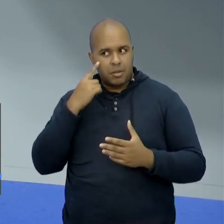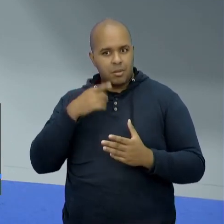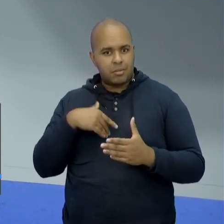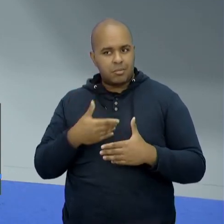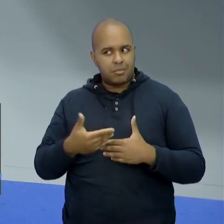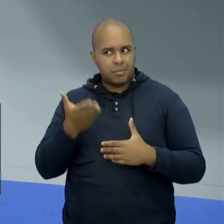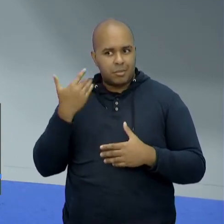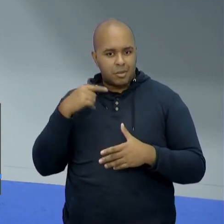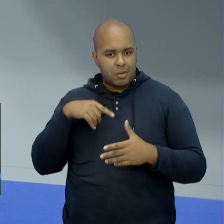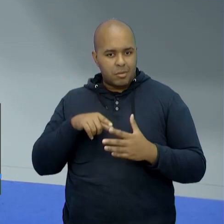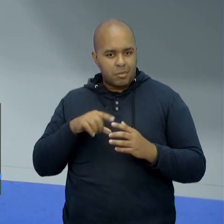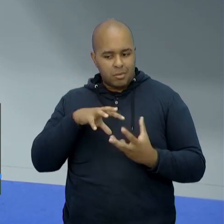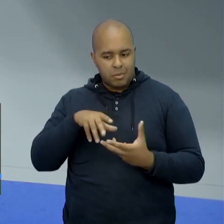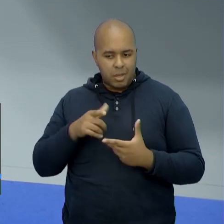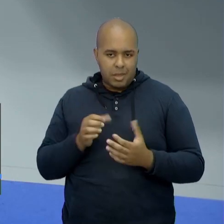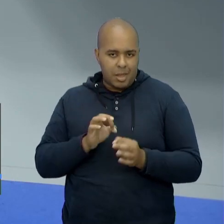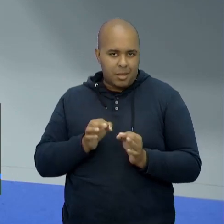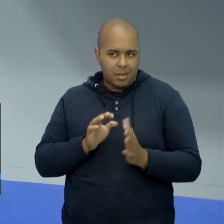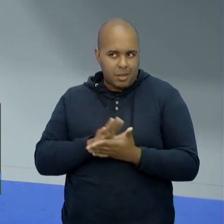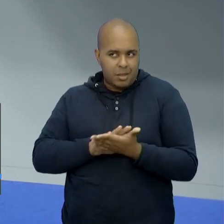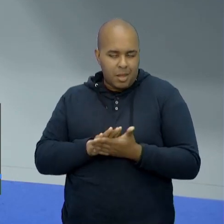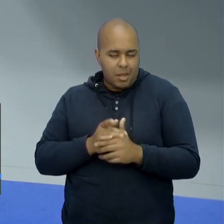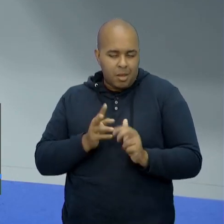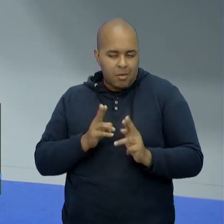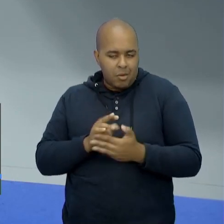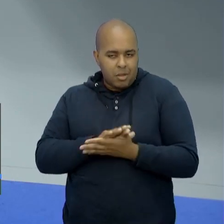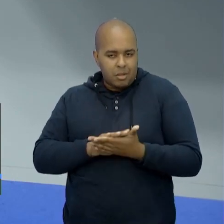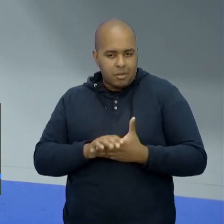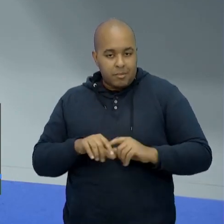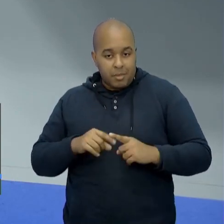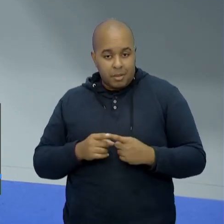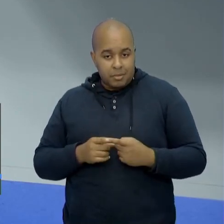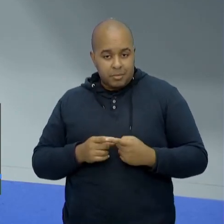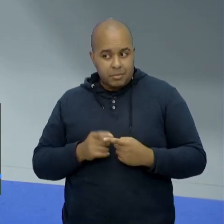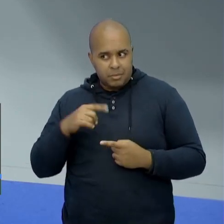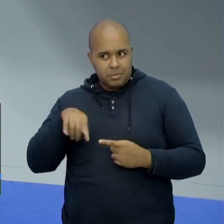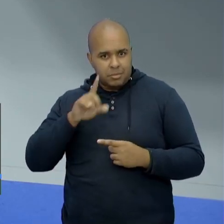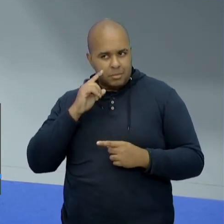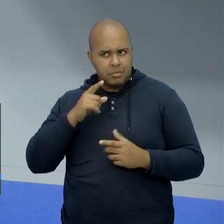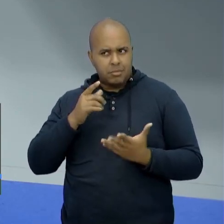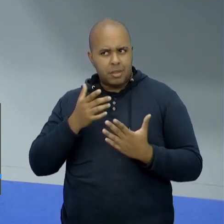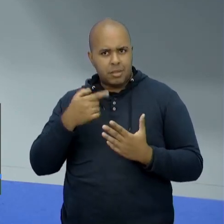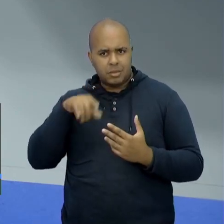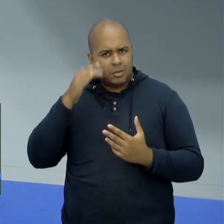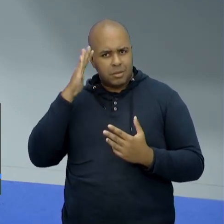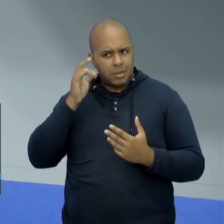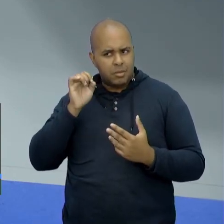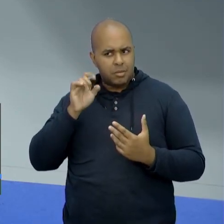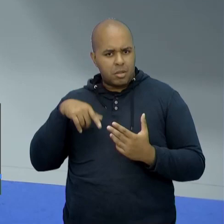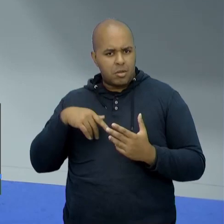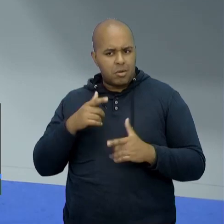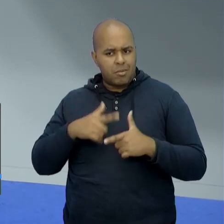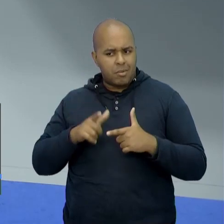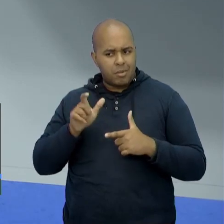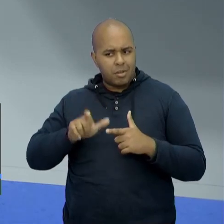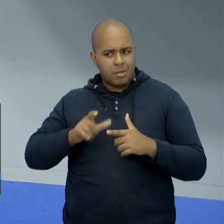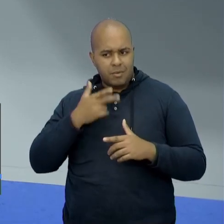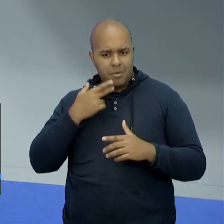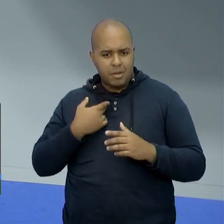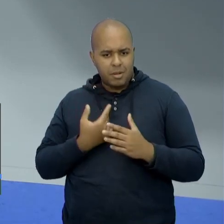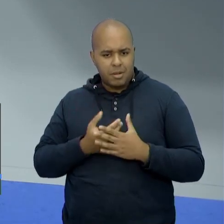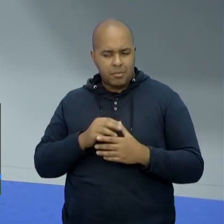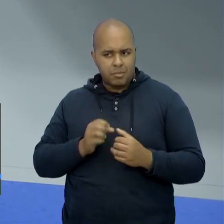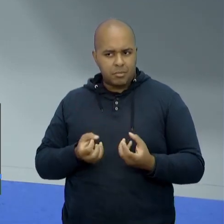da Terra, tipo, é nada, mas nada. E a gente não entende que o problema quando a gente fala sobre